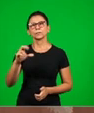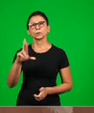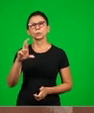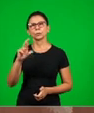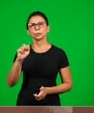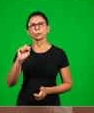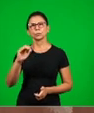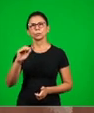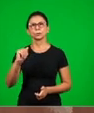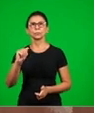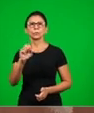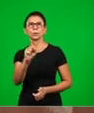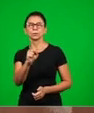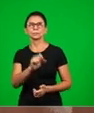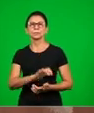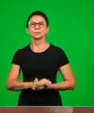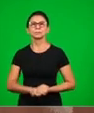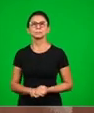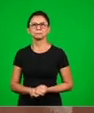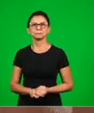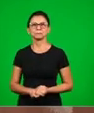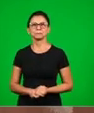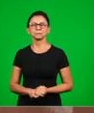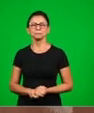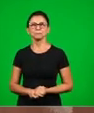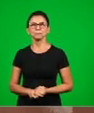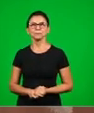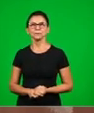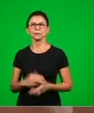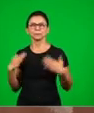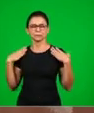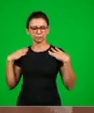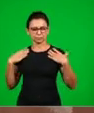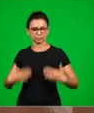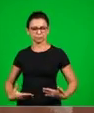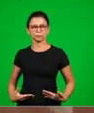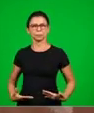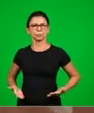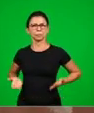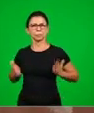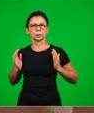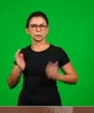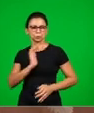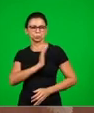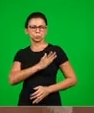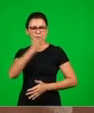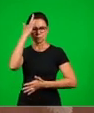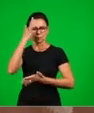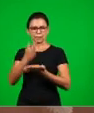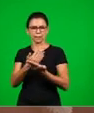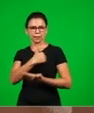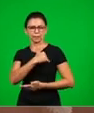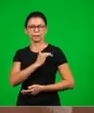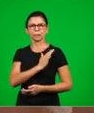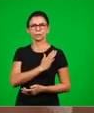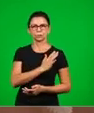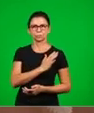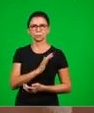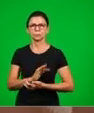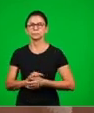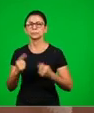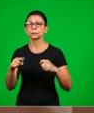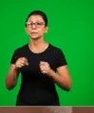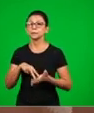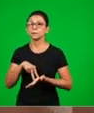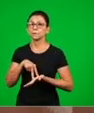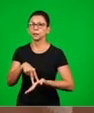tirar. Você tem que mudar. Você não tem que mudar nada. O que você tem é firmar aquilo que o Espírito Santo